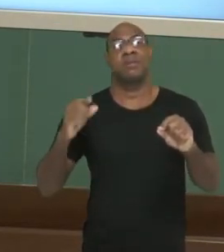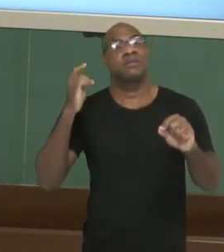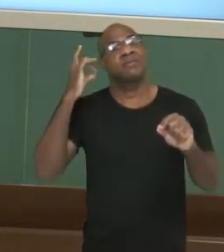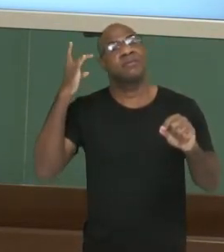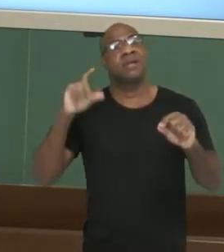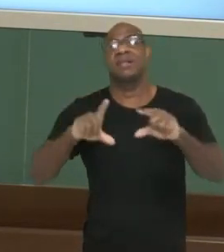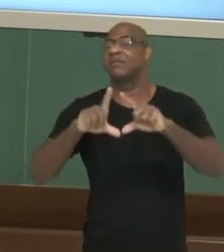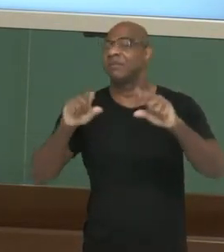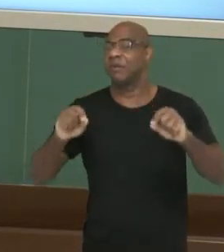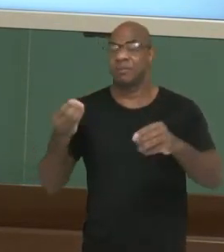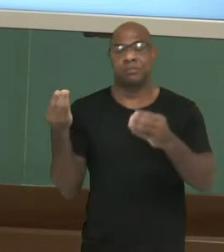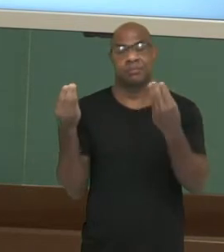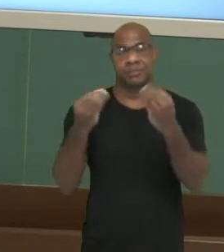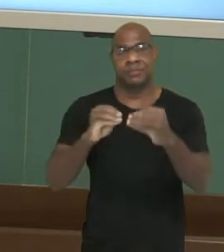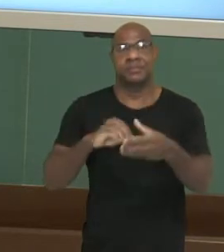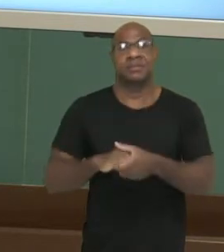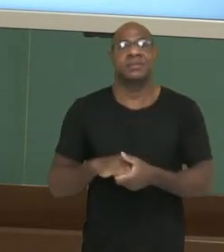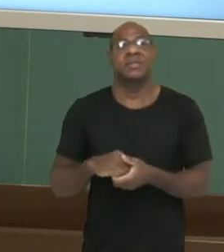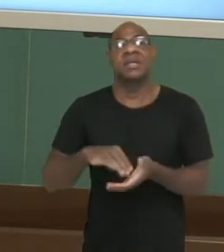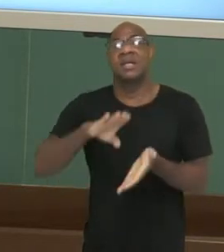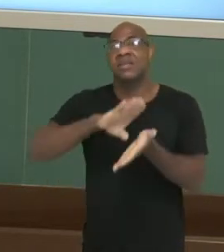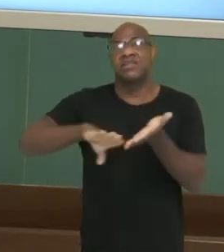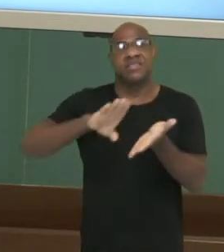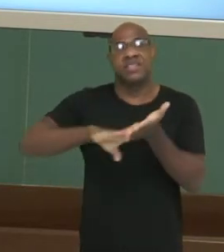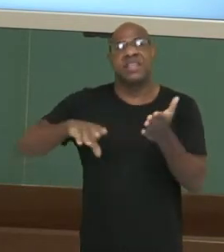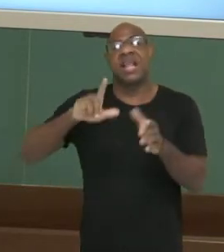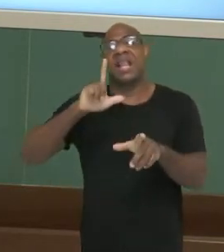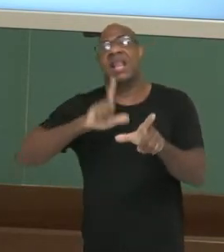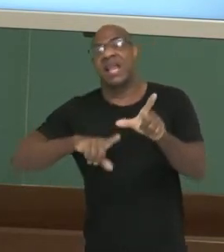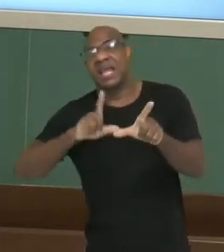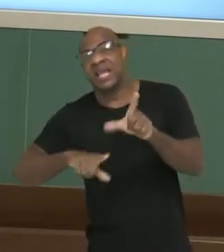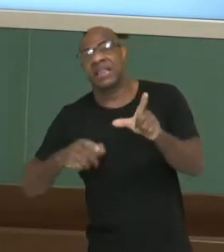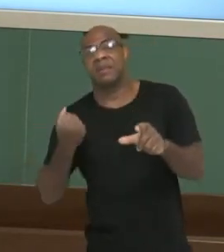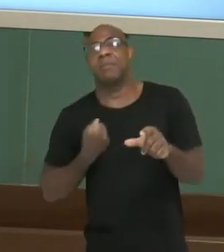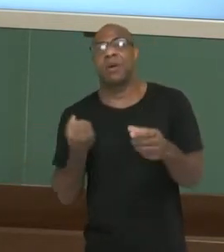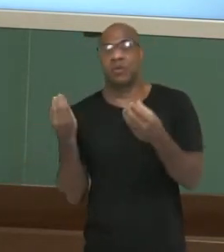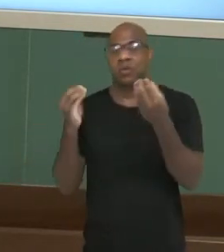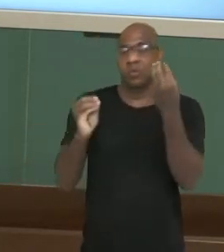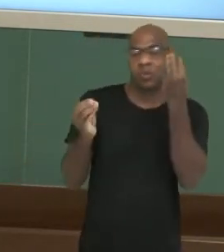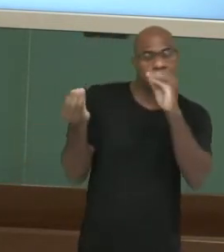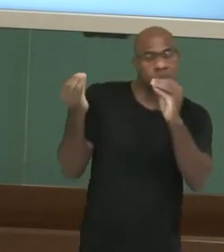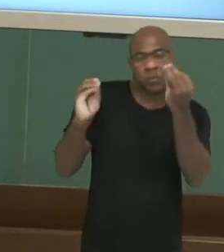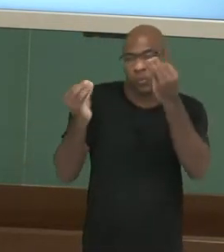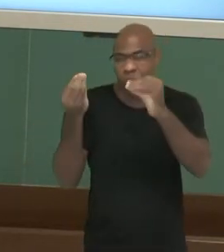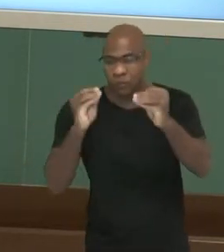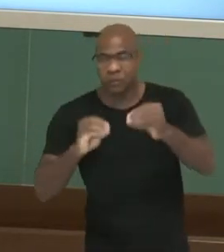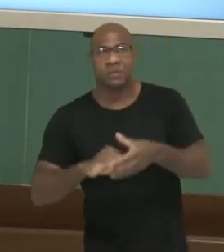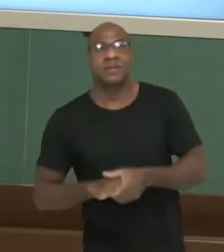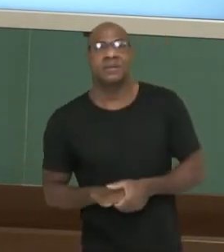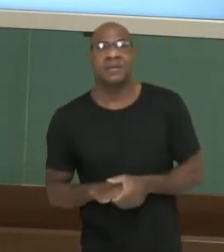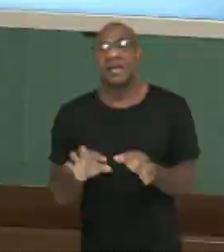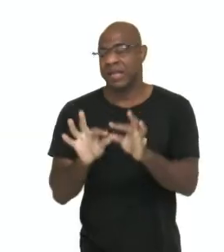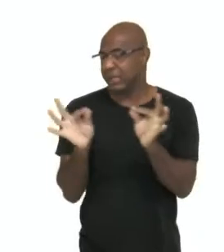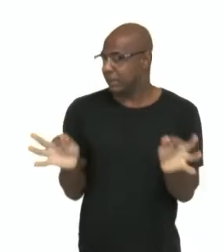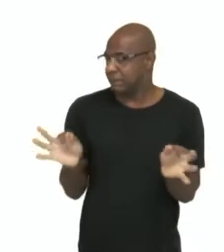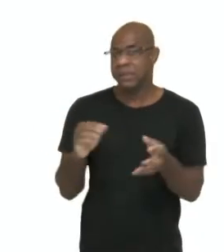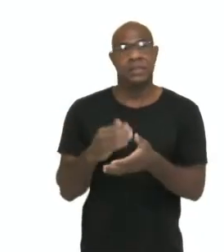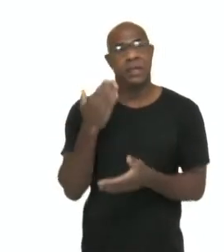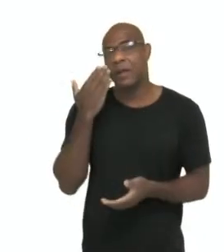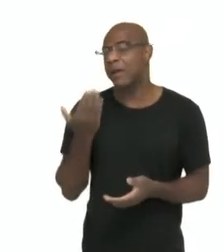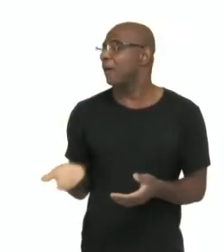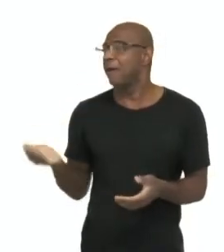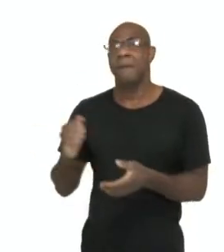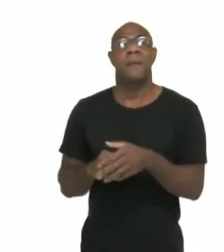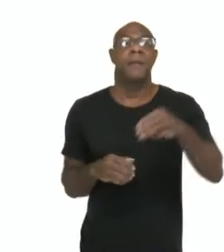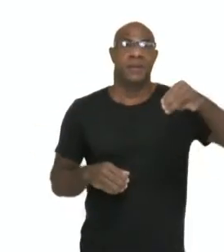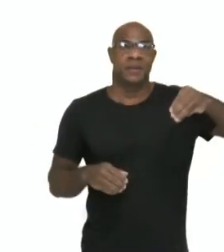fácil, muito fácil. Tira a letrinha, põe o numerinho no lugar e faz a continha. Acabou, viu como é simples? Olha lá, ó. Montante